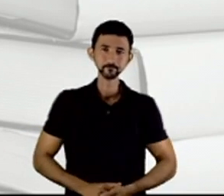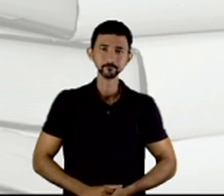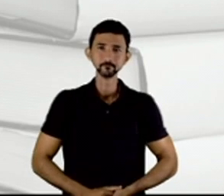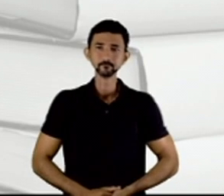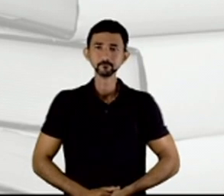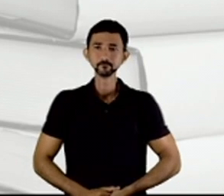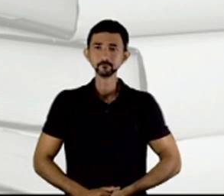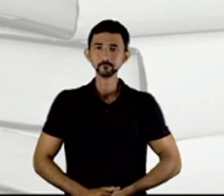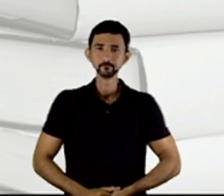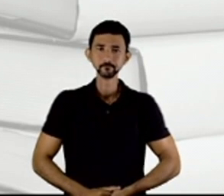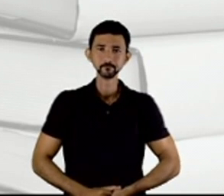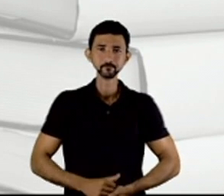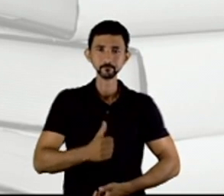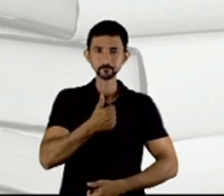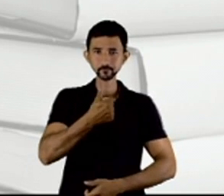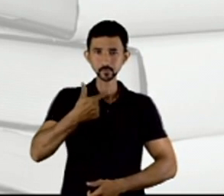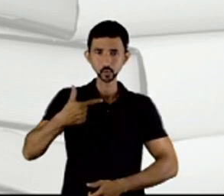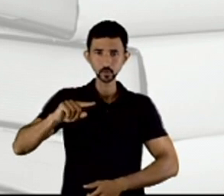lá.